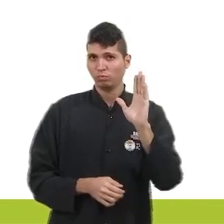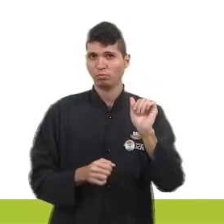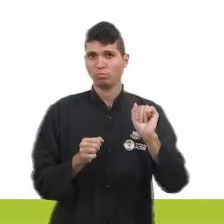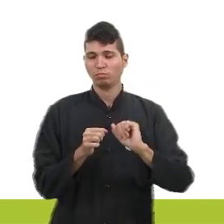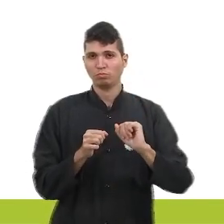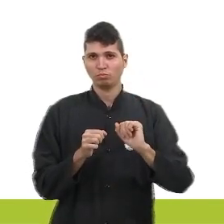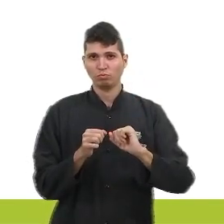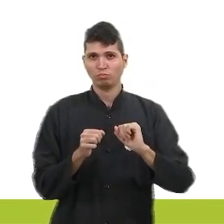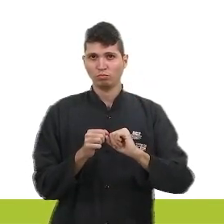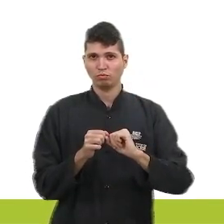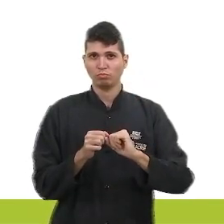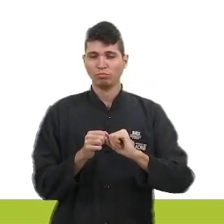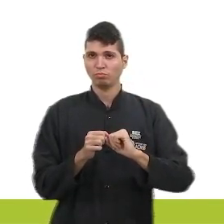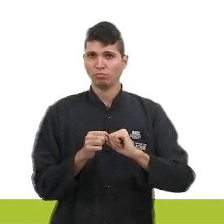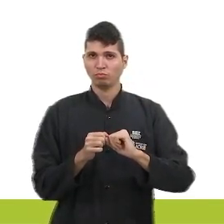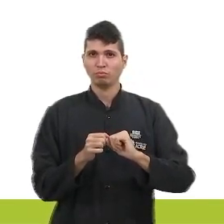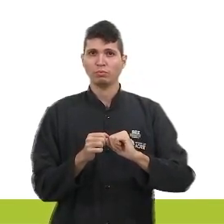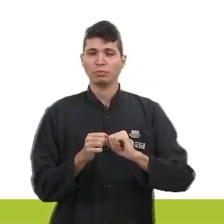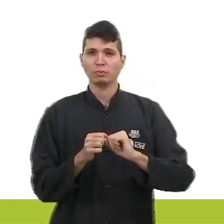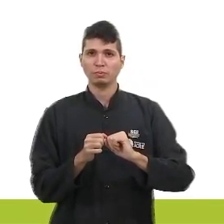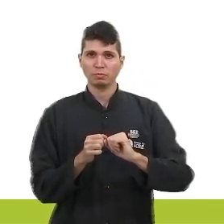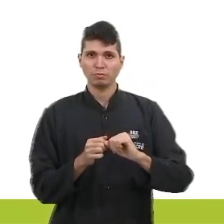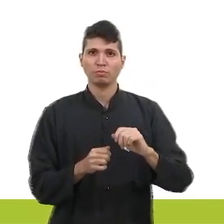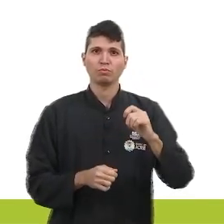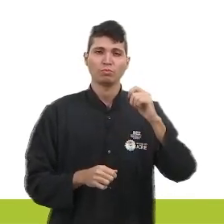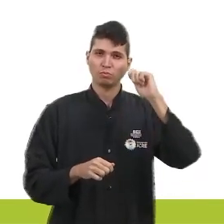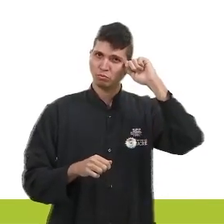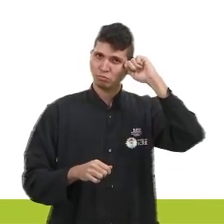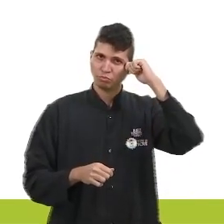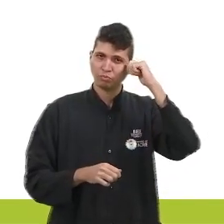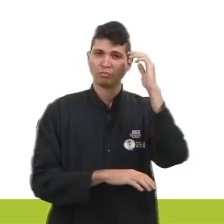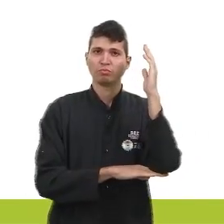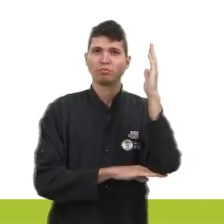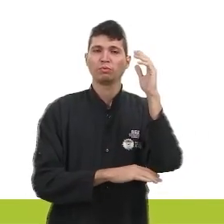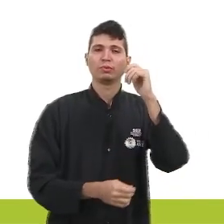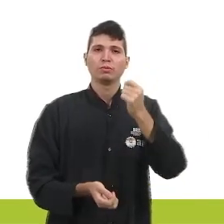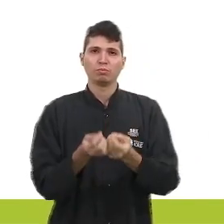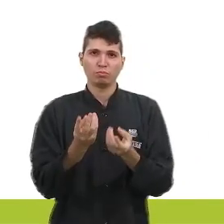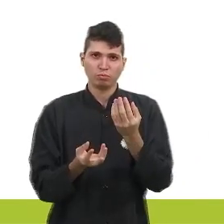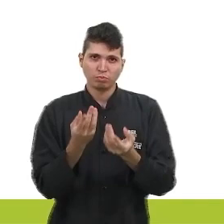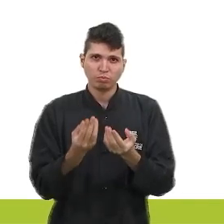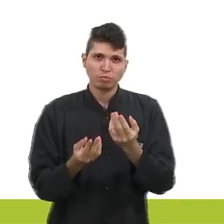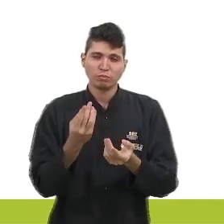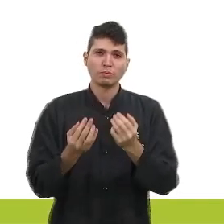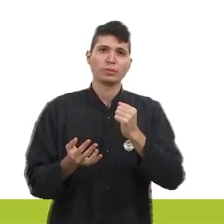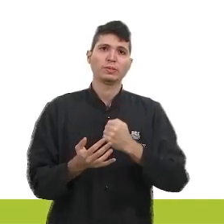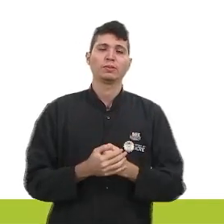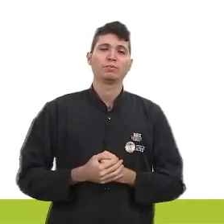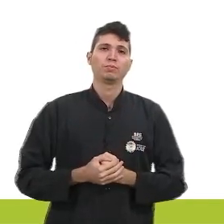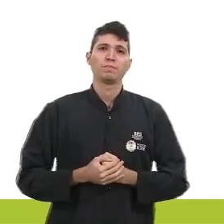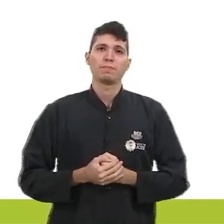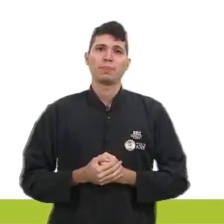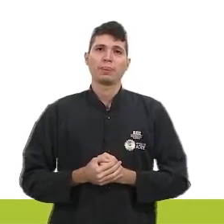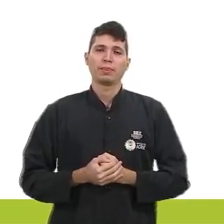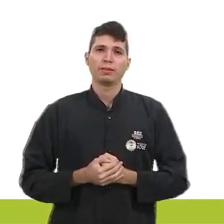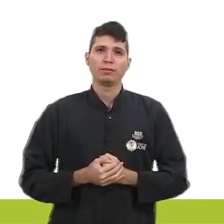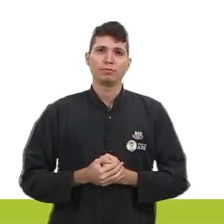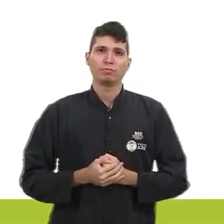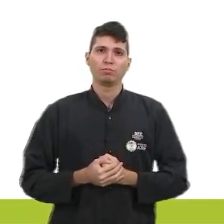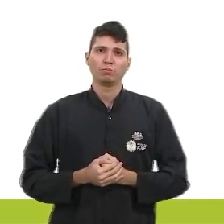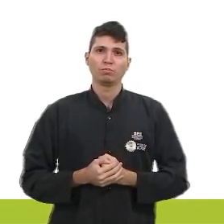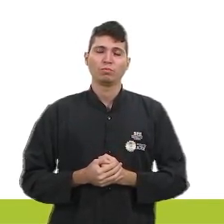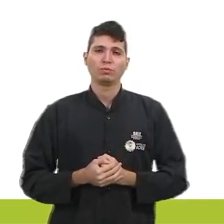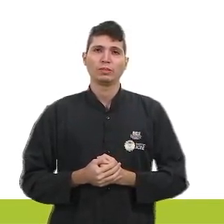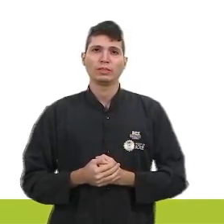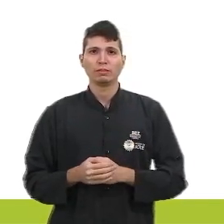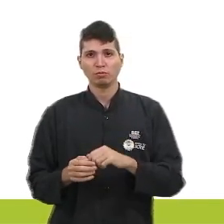do mundo de carvão vegetal. Então, há relatos, no Brasil de outras questões